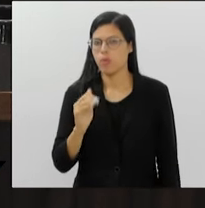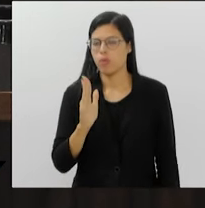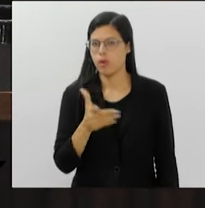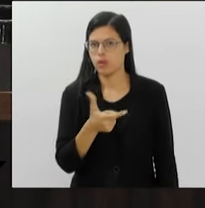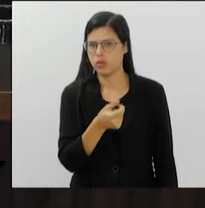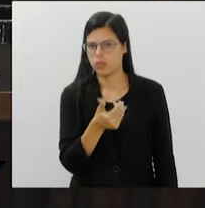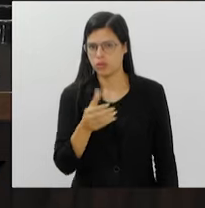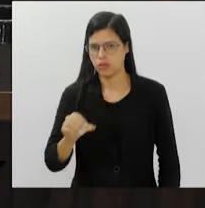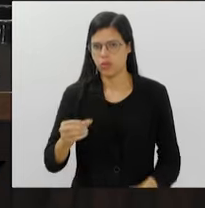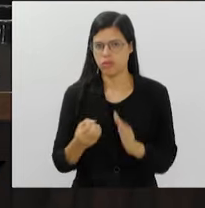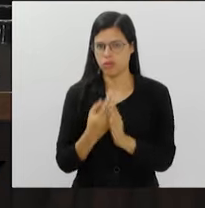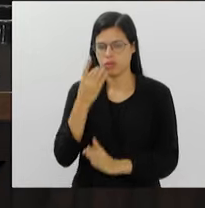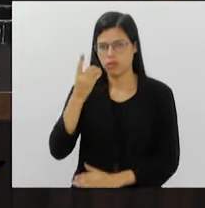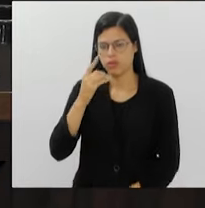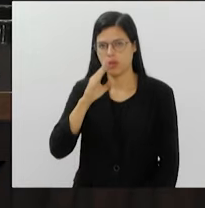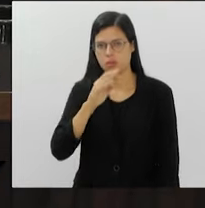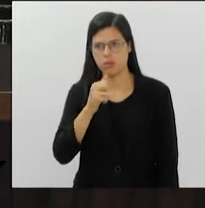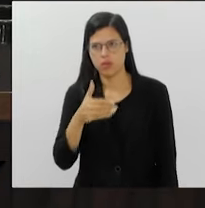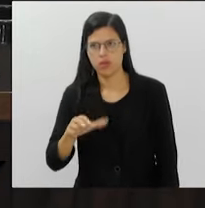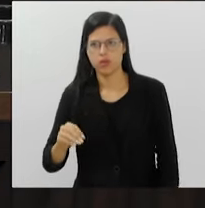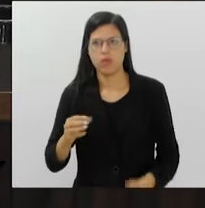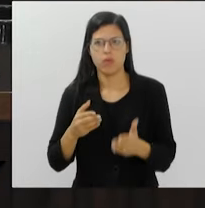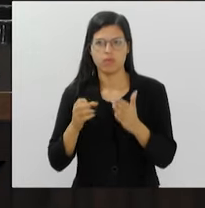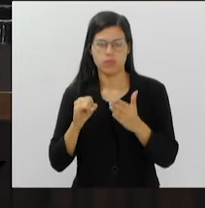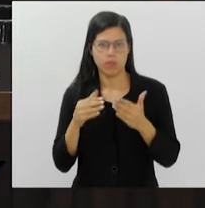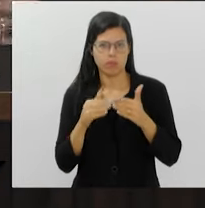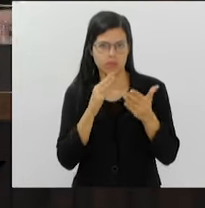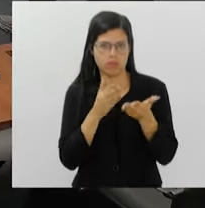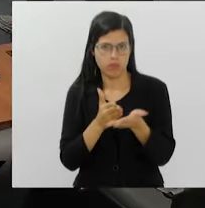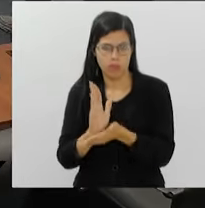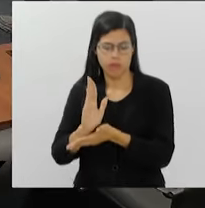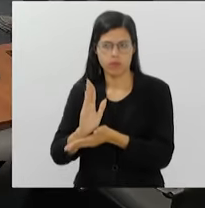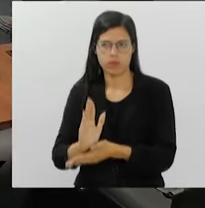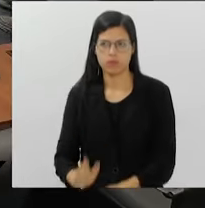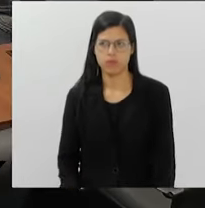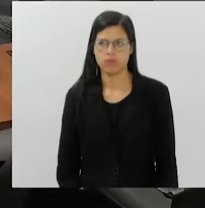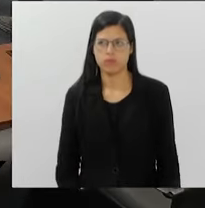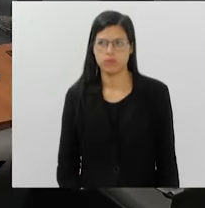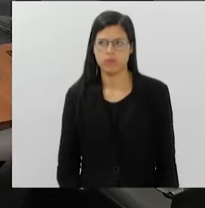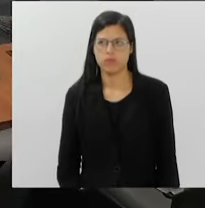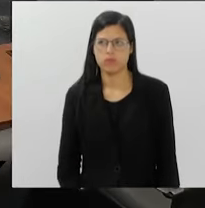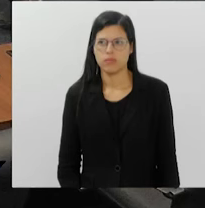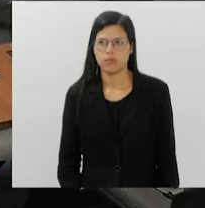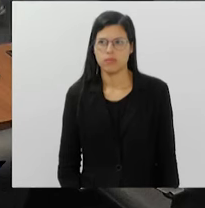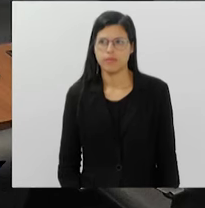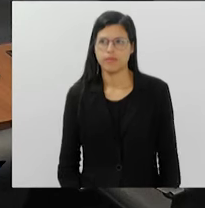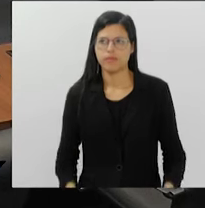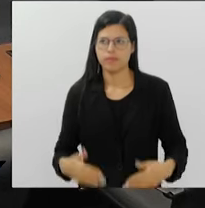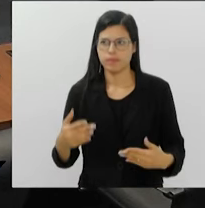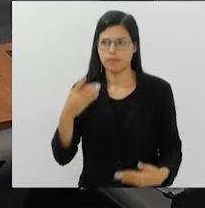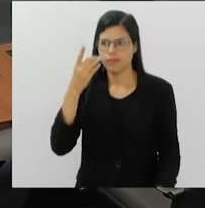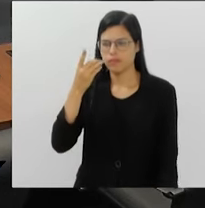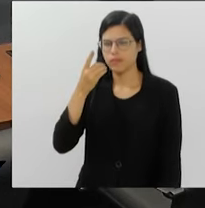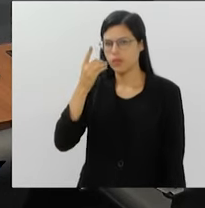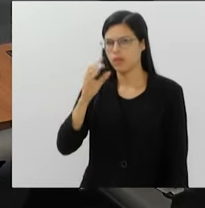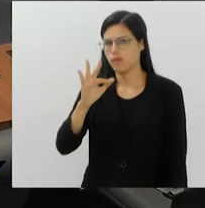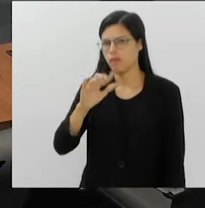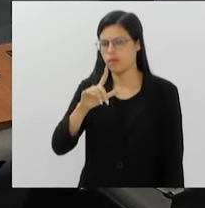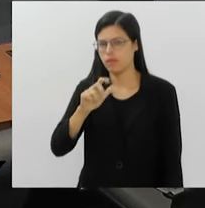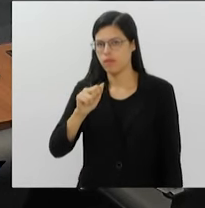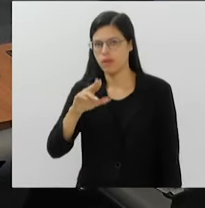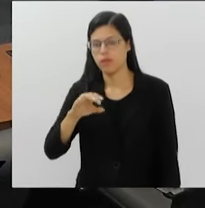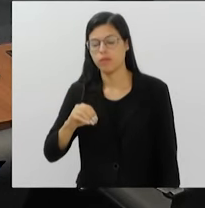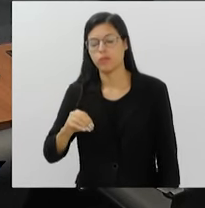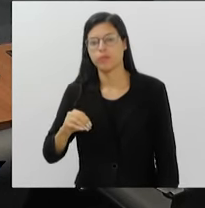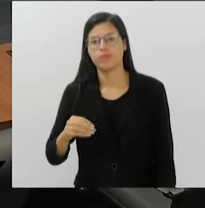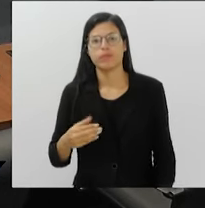Brazão. Os senhores que aprovam, permaneçam como estão. Aprovado. Deputado Flávio Serafim. Tiju, pela ordem, em primeiro lugar, é para registrar a abstenção do